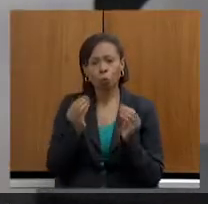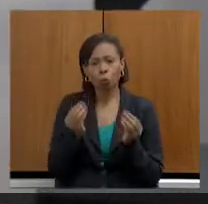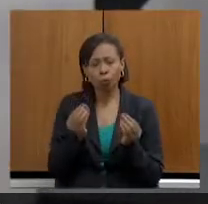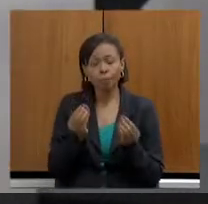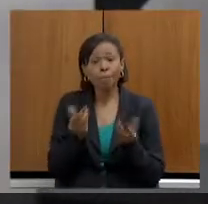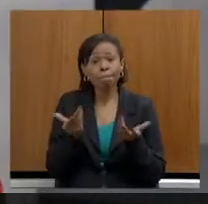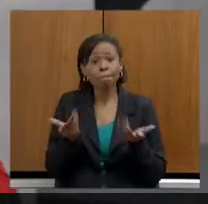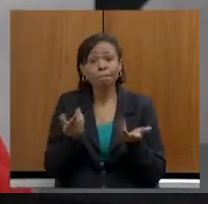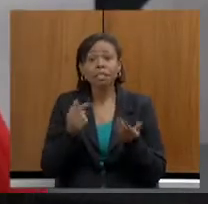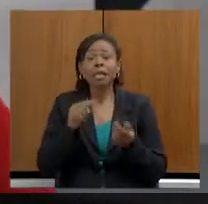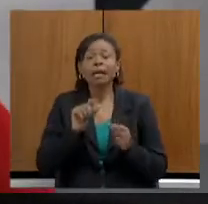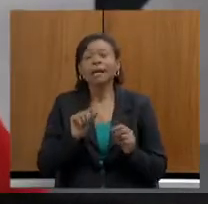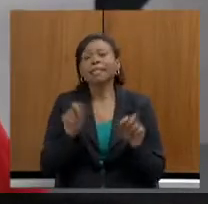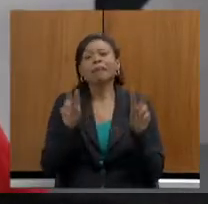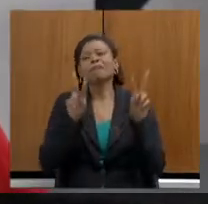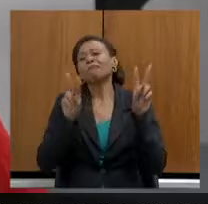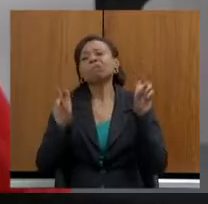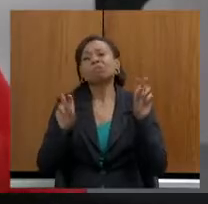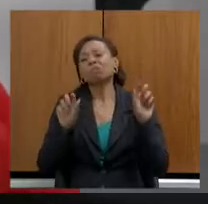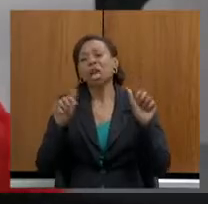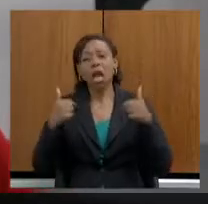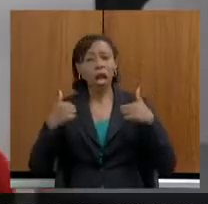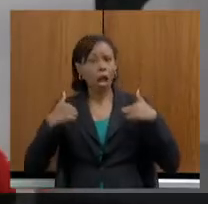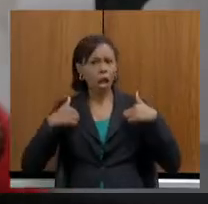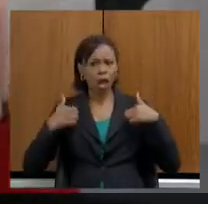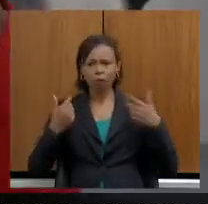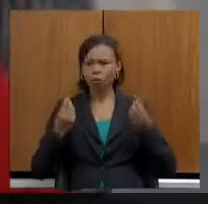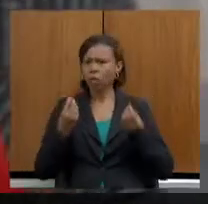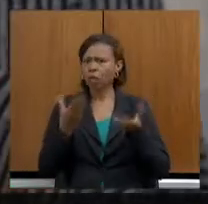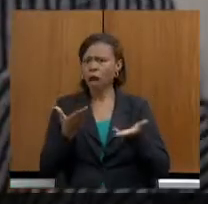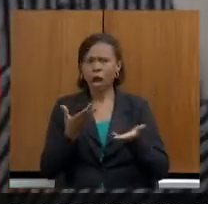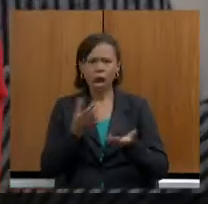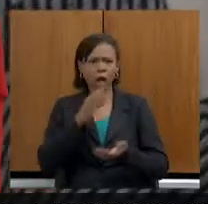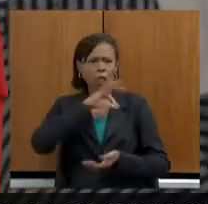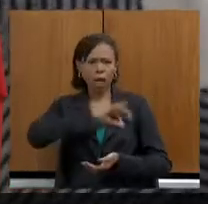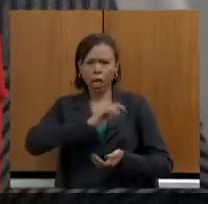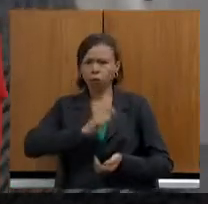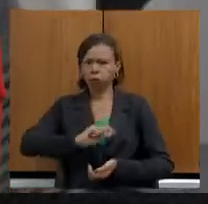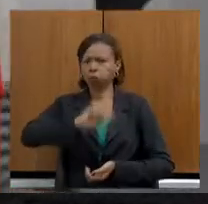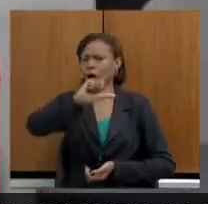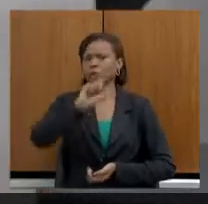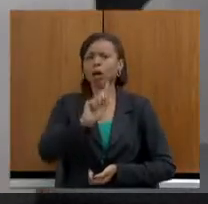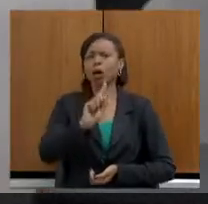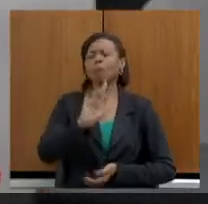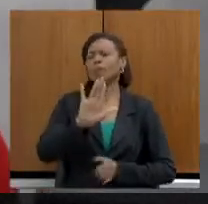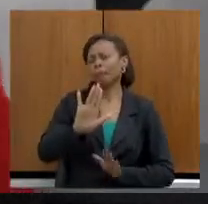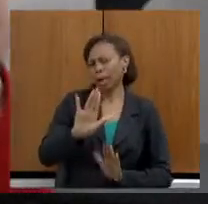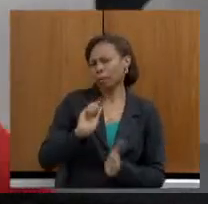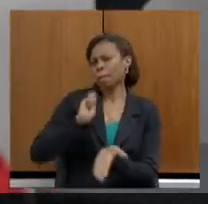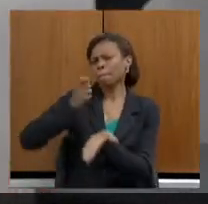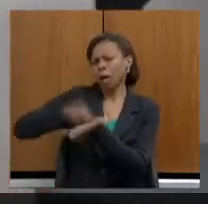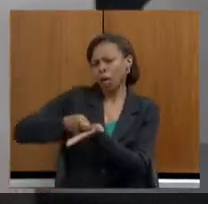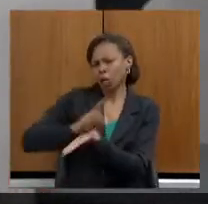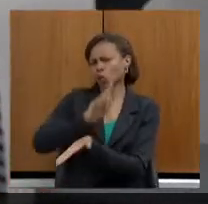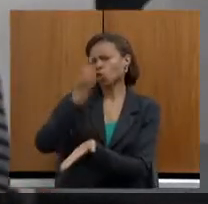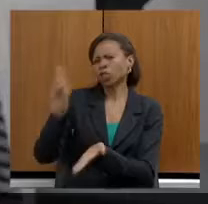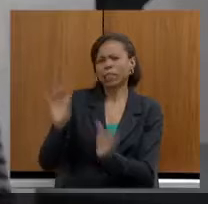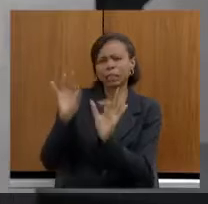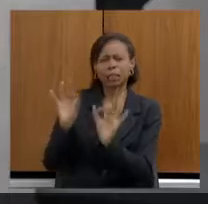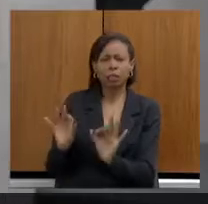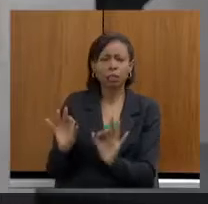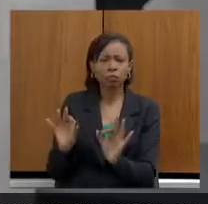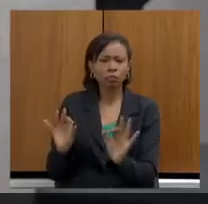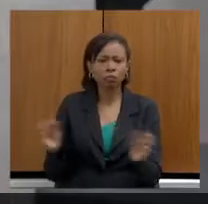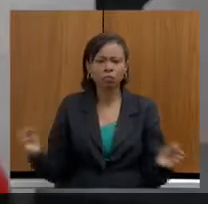essa máxima de que eu não o ajuste mas vou pagar em dia como se uma coisa estivesse ligada a